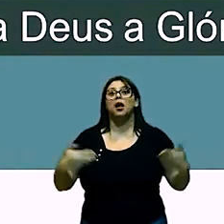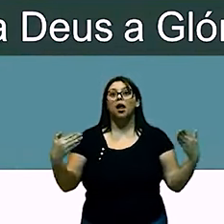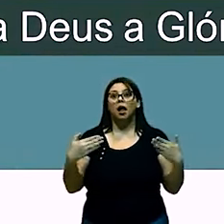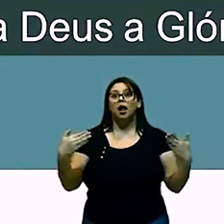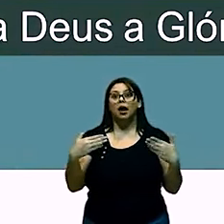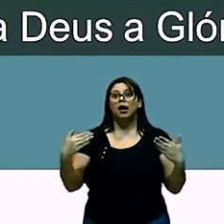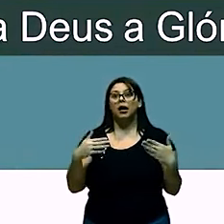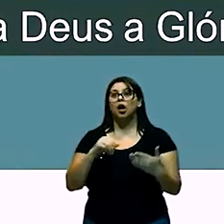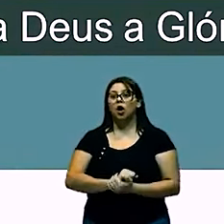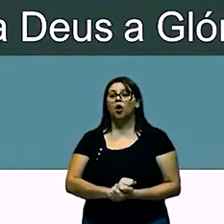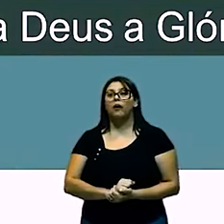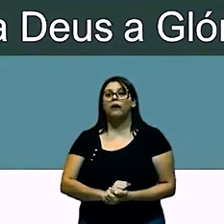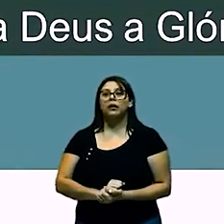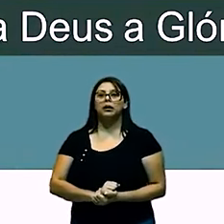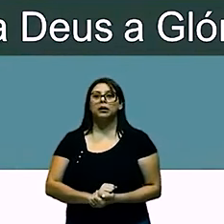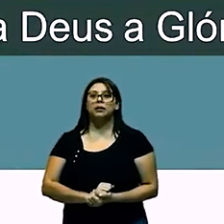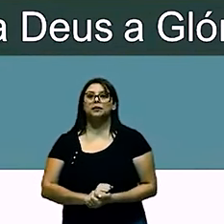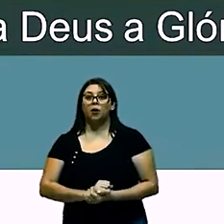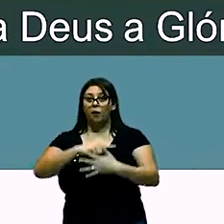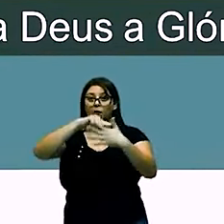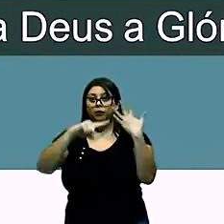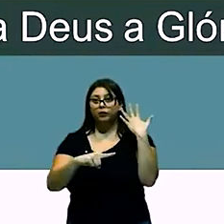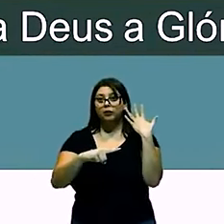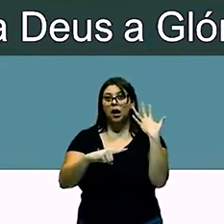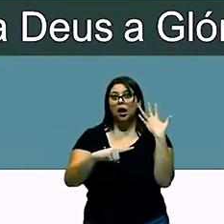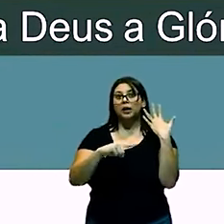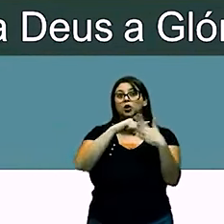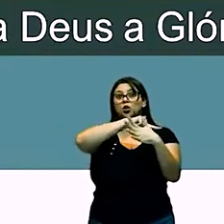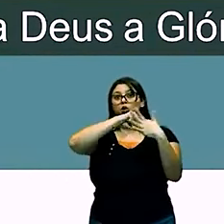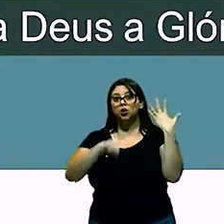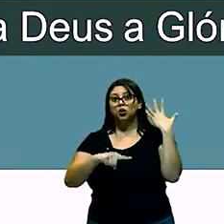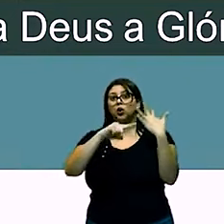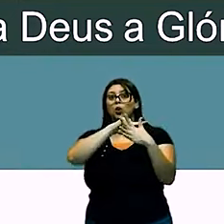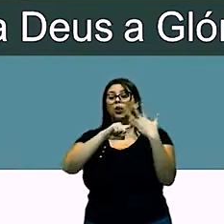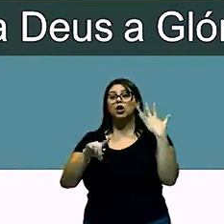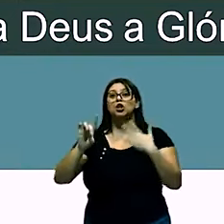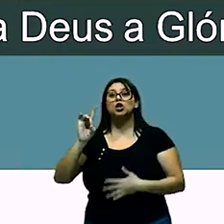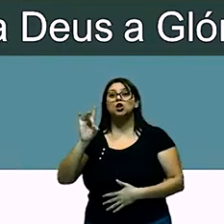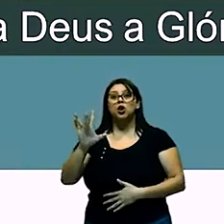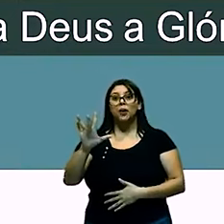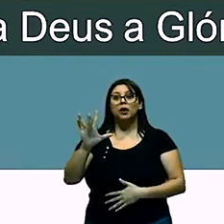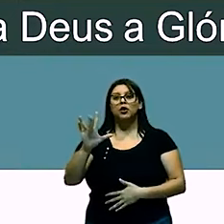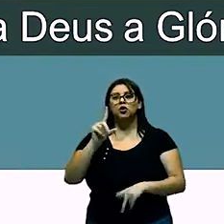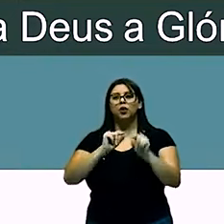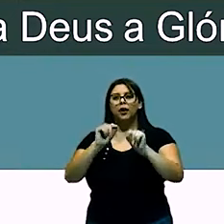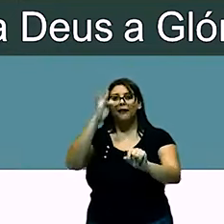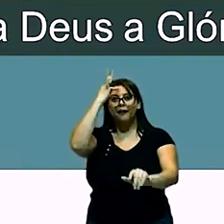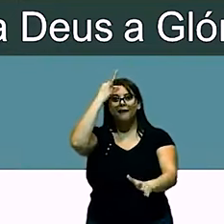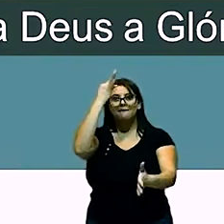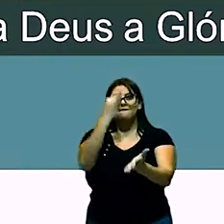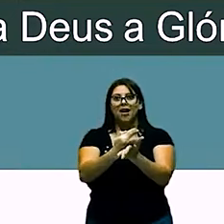sua visão, se você está bom mesmo. Vamos repetir junto agora com o português lá do lado? Somente a fé.